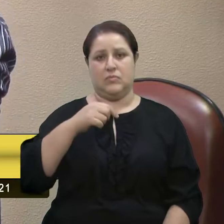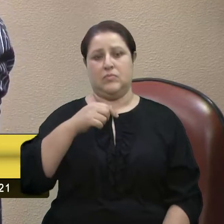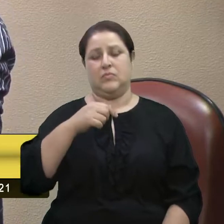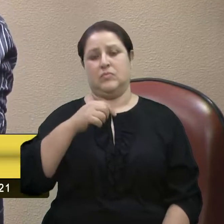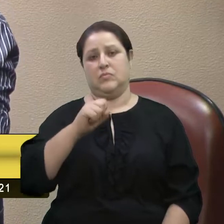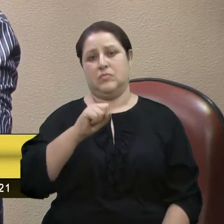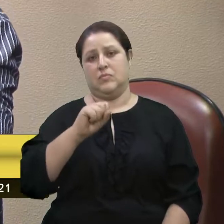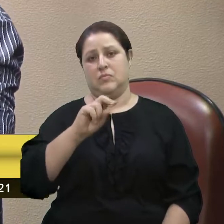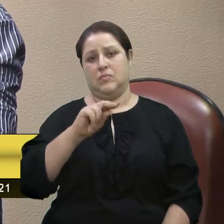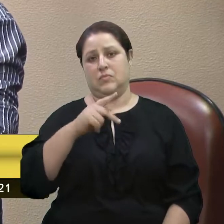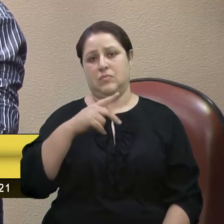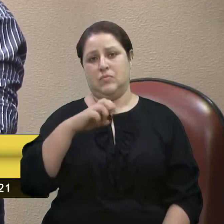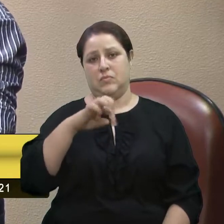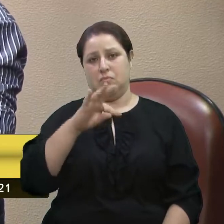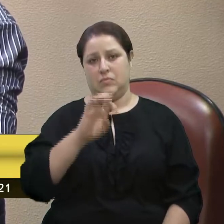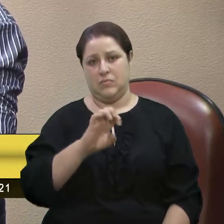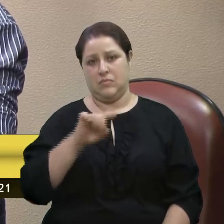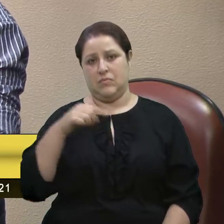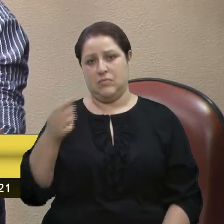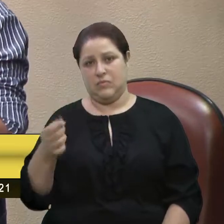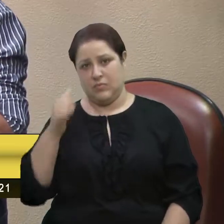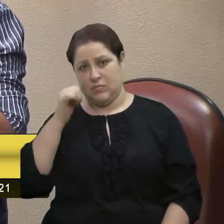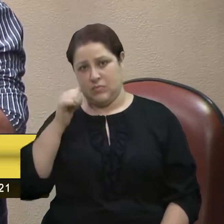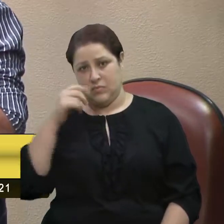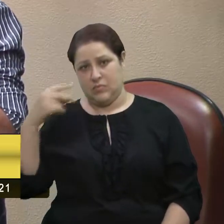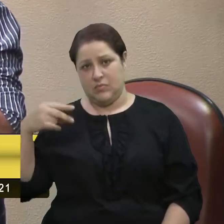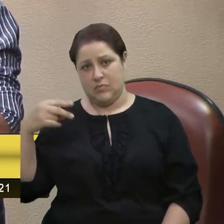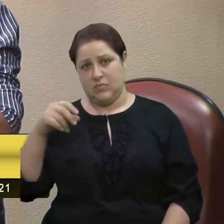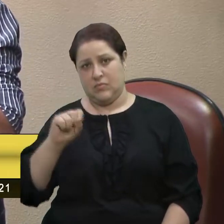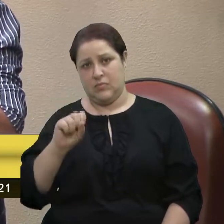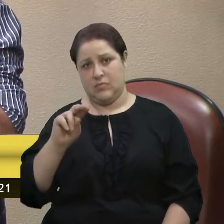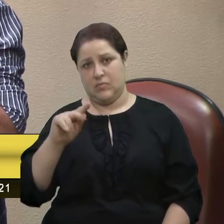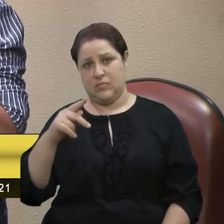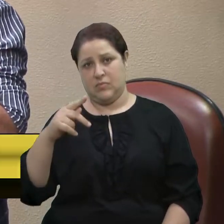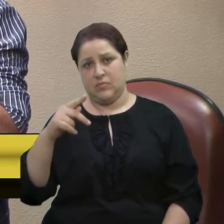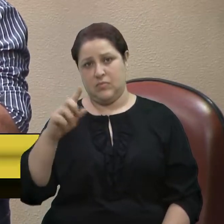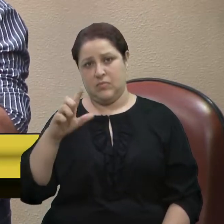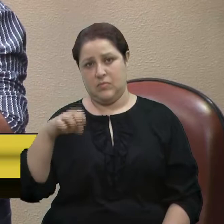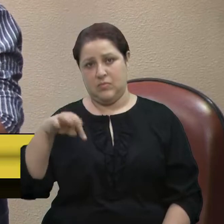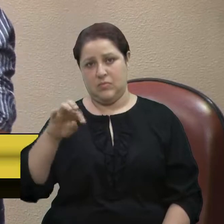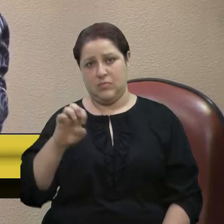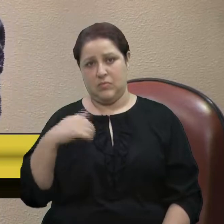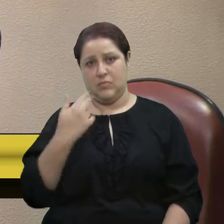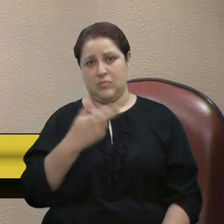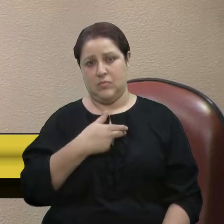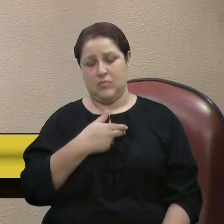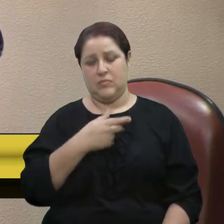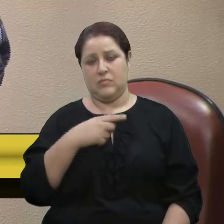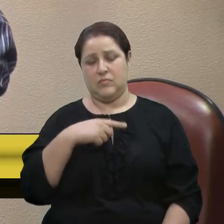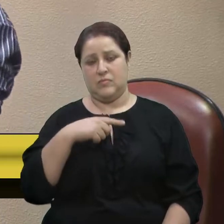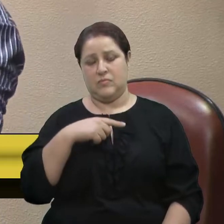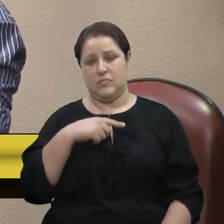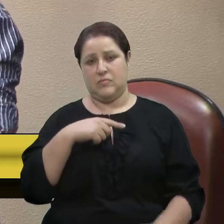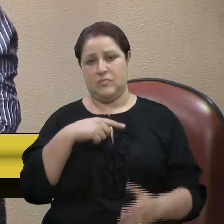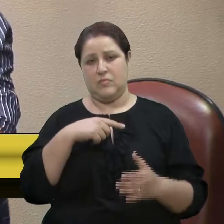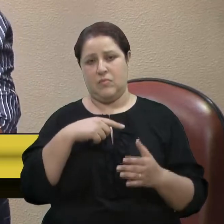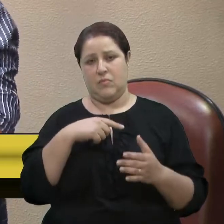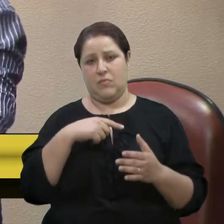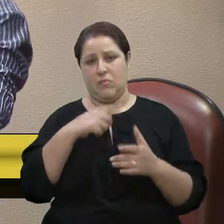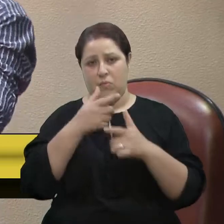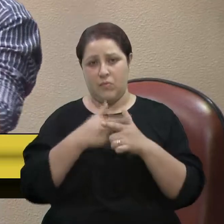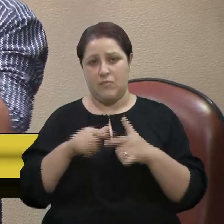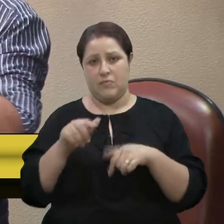nós dividimos. Nós dividimos o tempo quando o nosso vereador de Carlos foi a deputada. Então, nada de